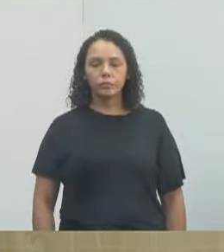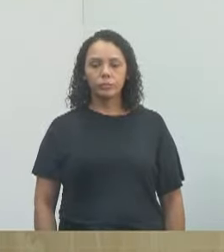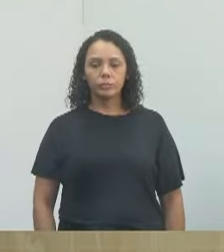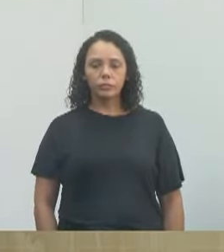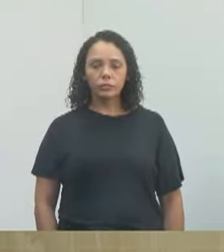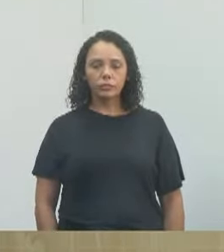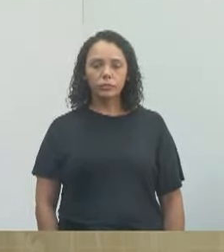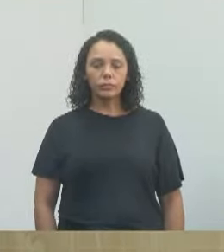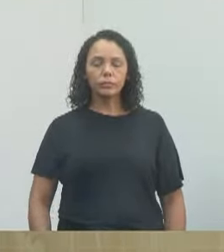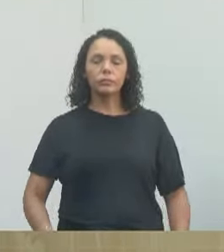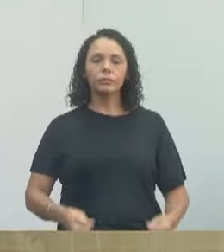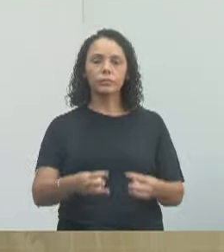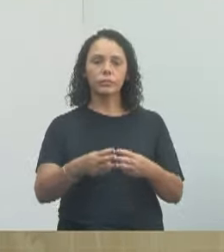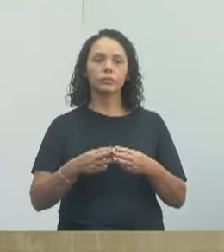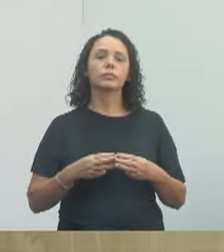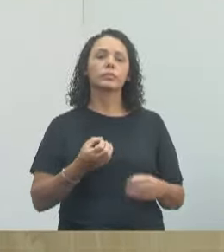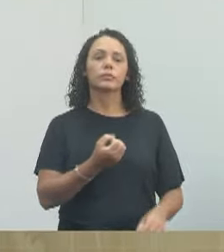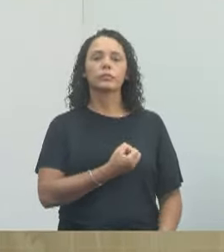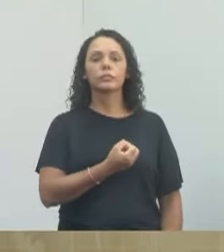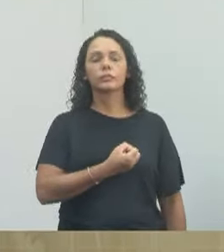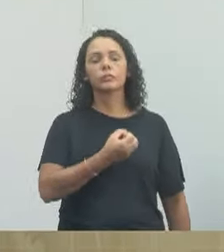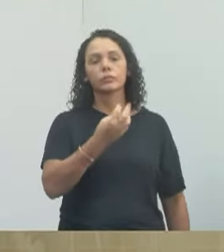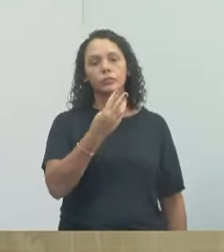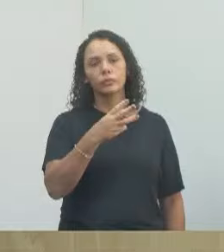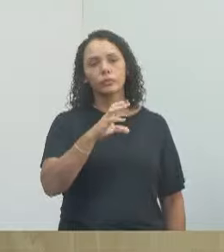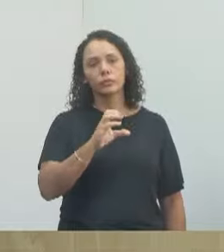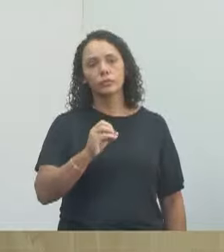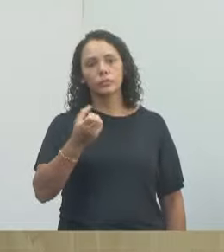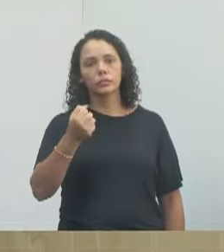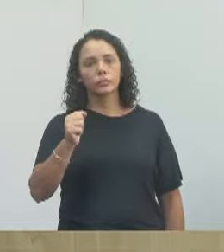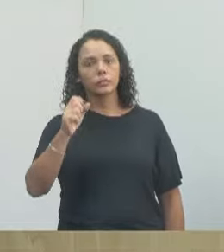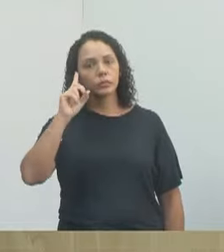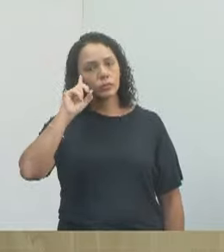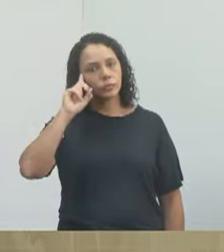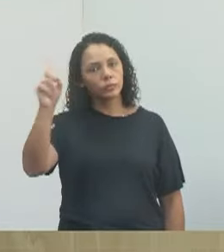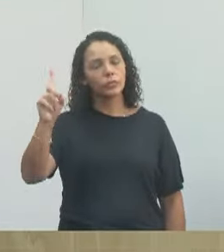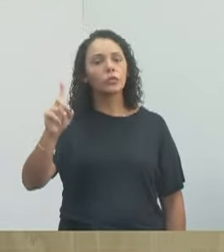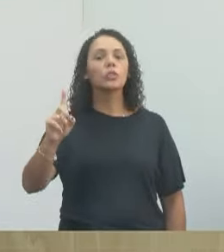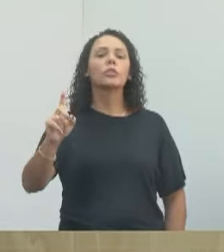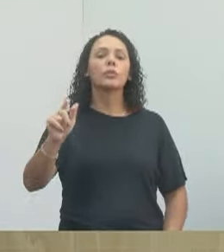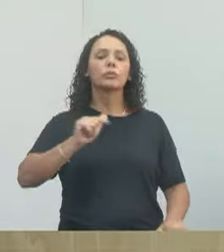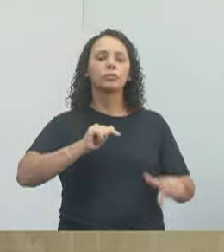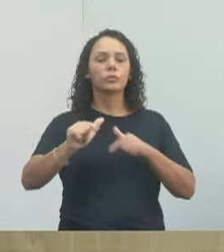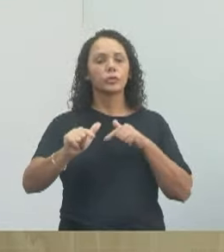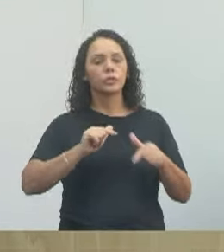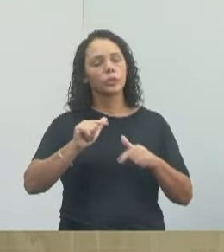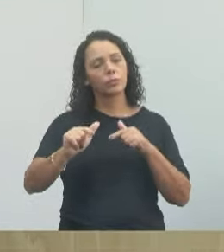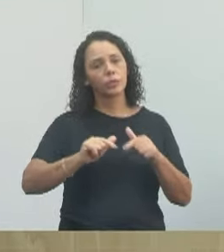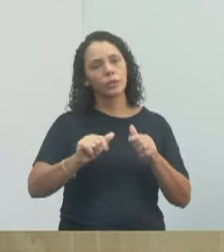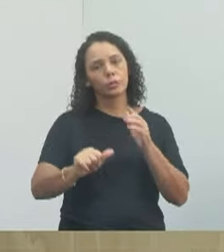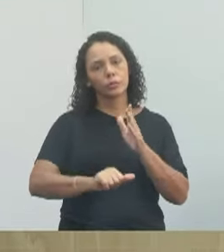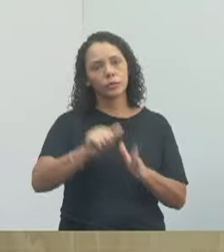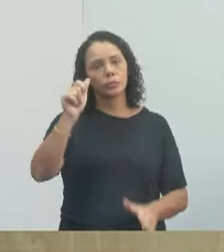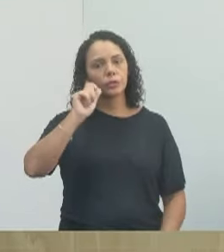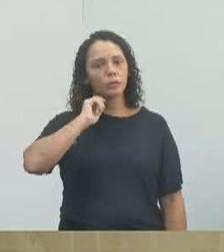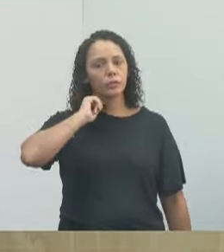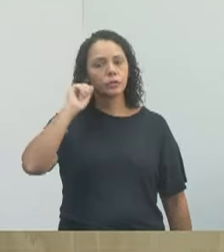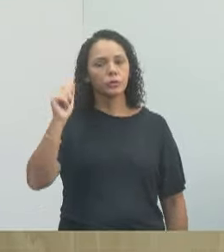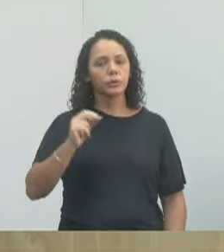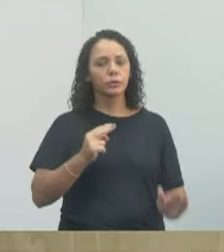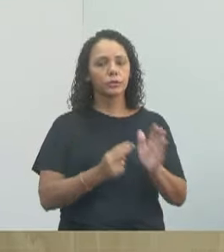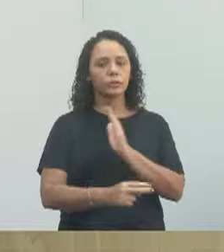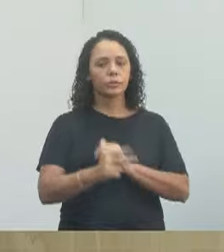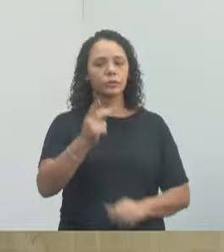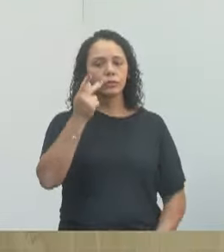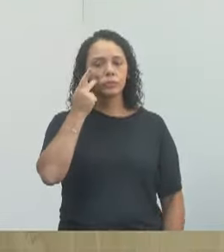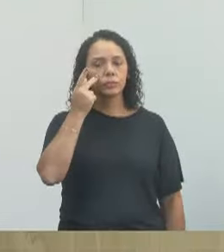meala Moção 308 Moção comemorativa pelo transcurso do Dia Nacional do Trabalhador celebrado em 1eo de Maio autoria Paulinho dos